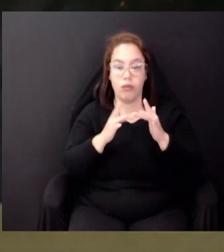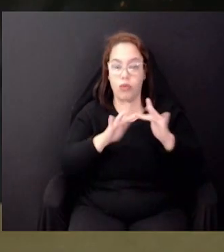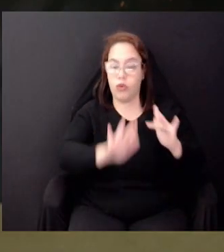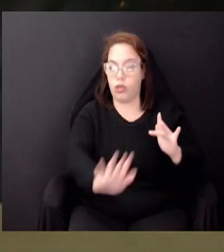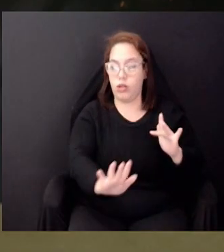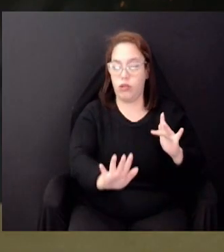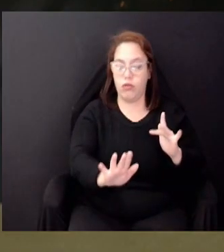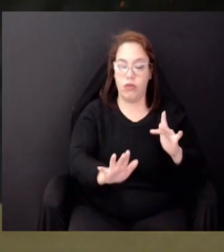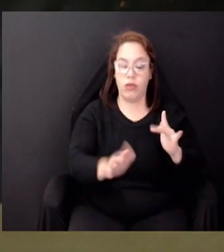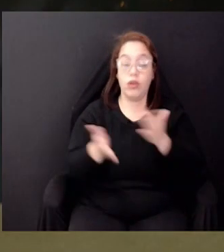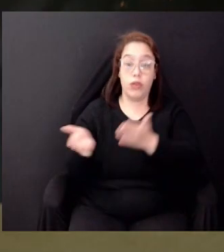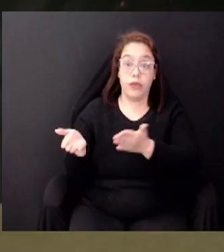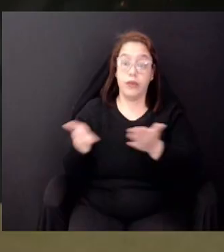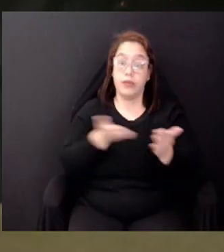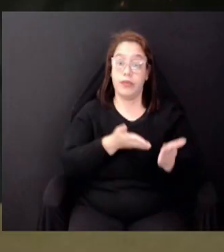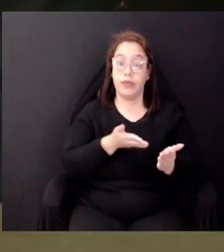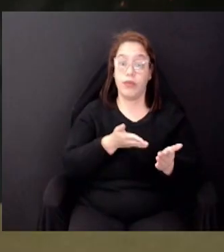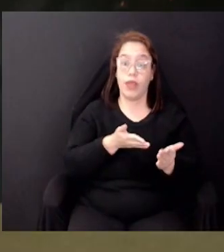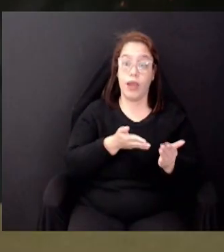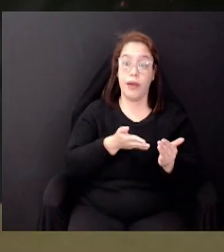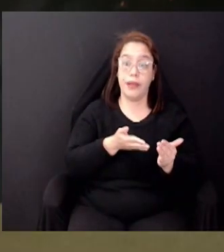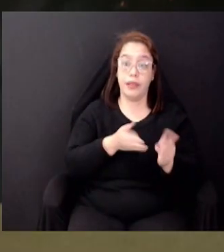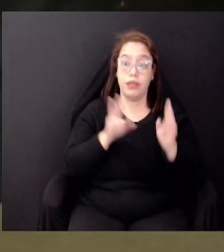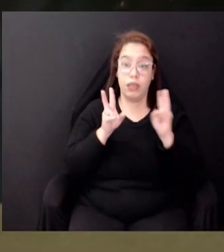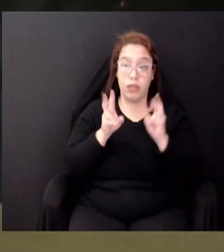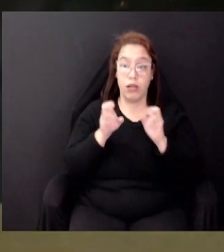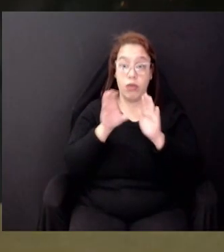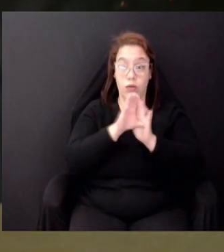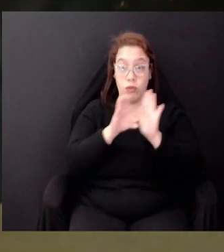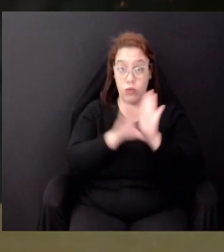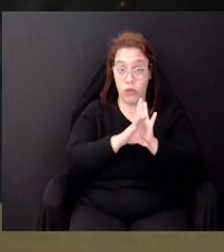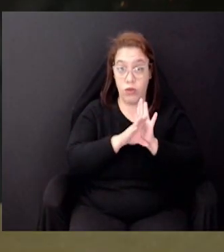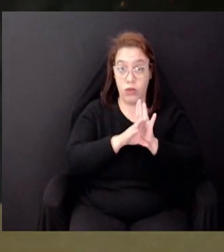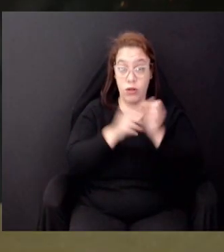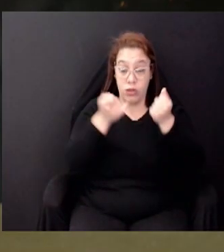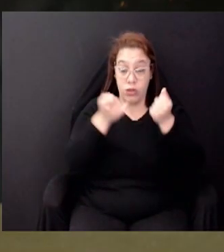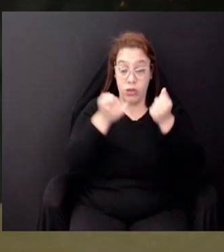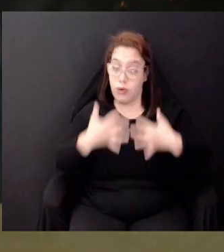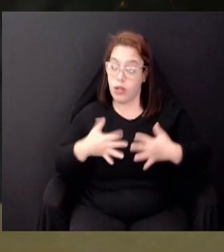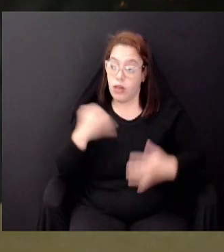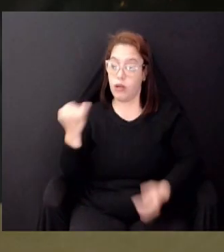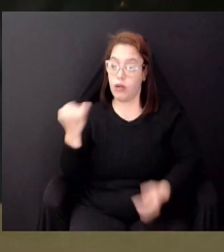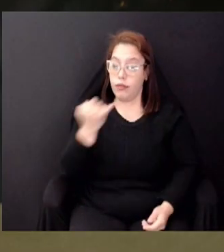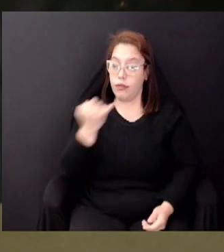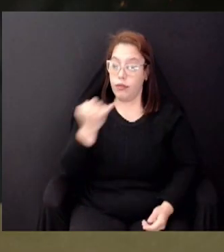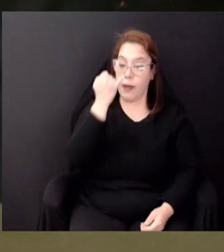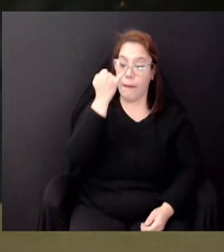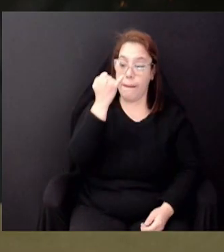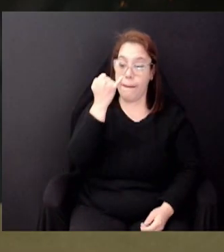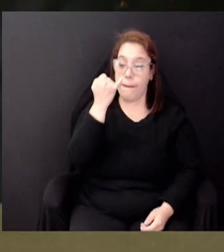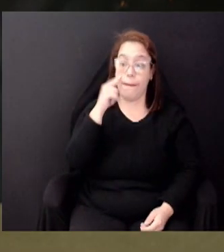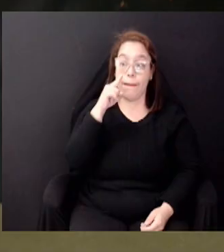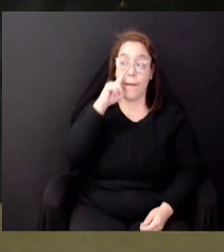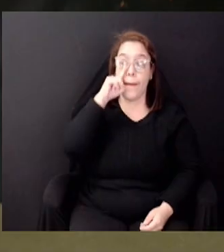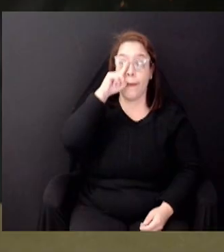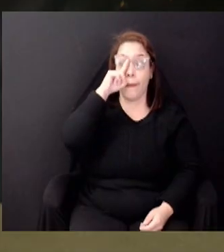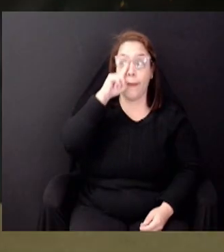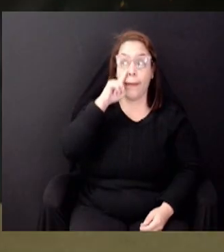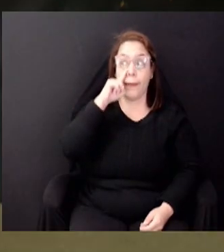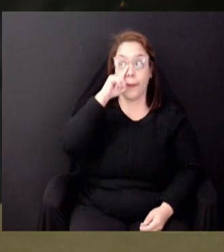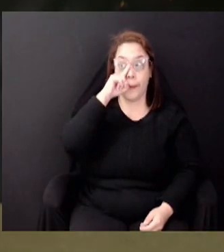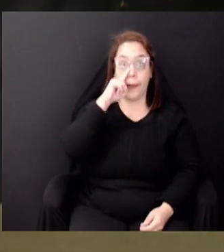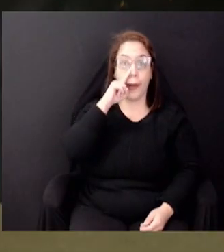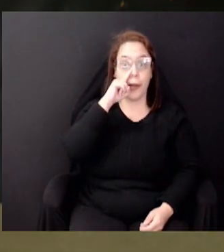trouxe essa temática para o programa para explicar para vocês a importância disso e os riscos, né? Também dessa